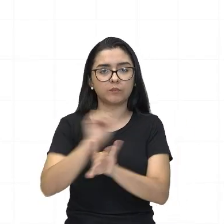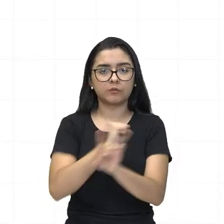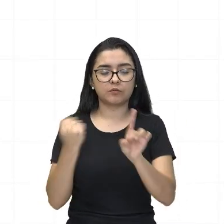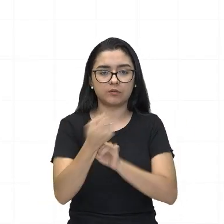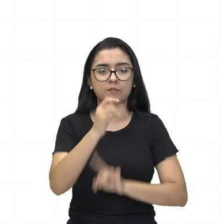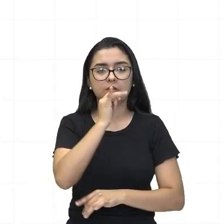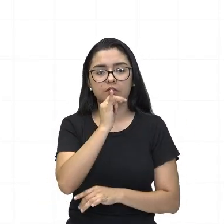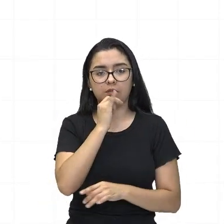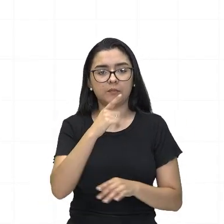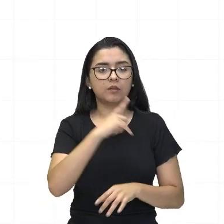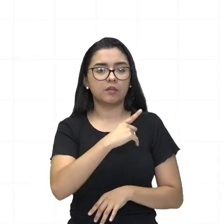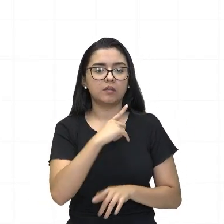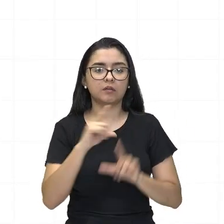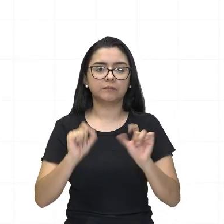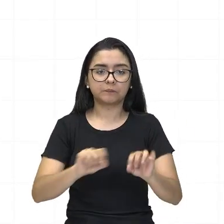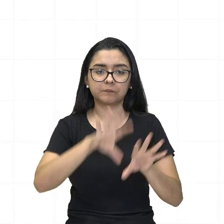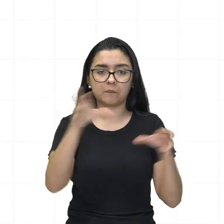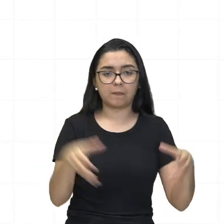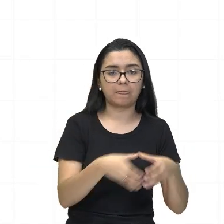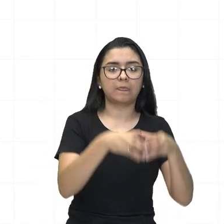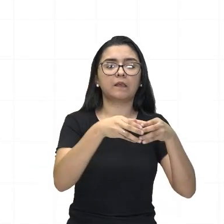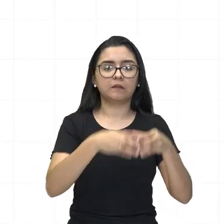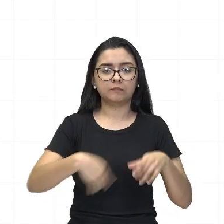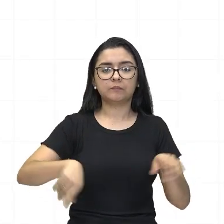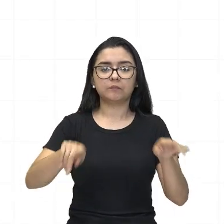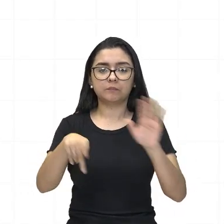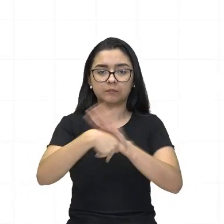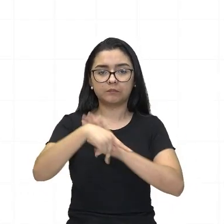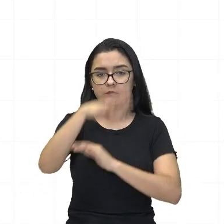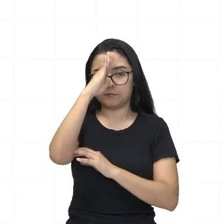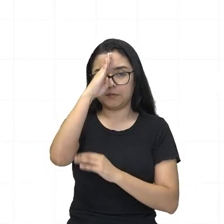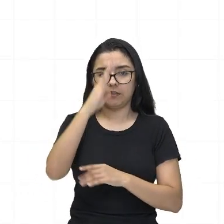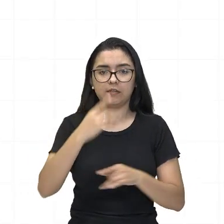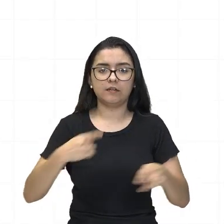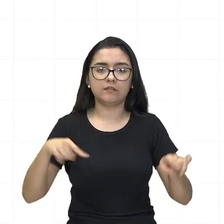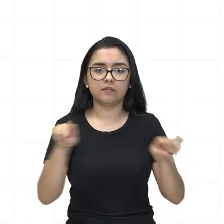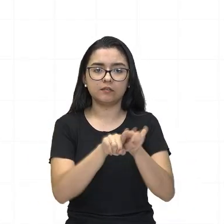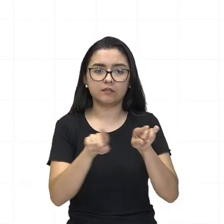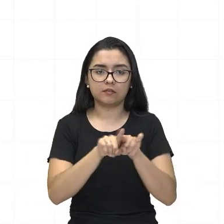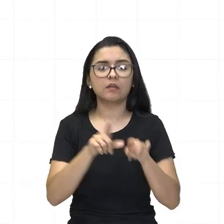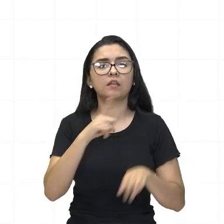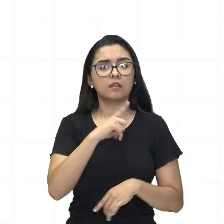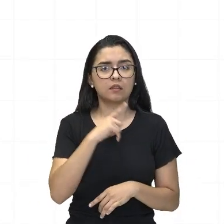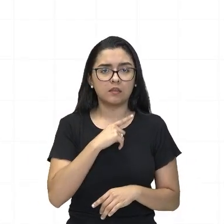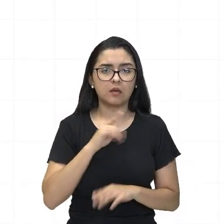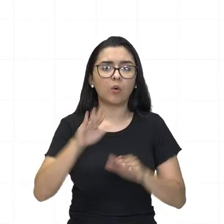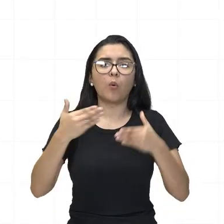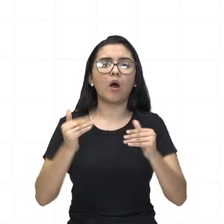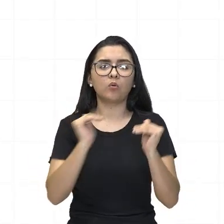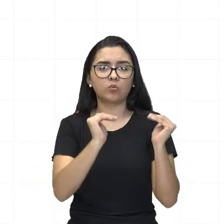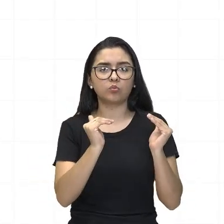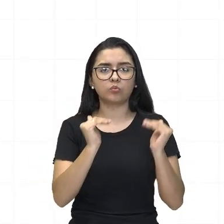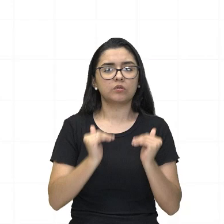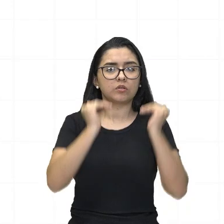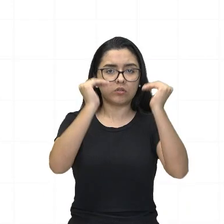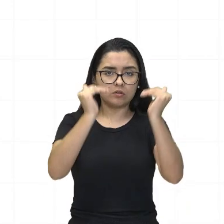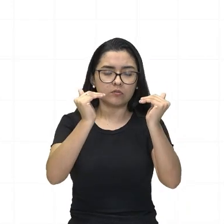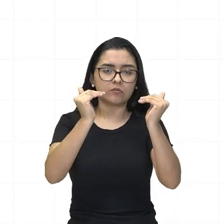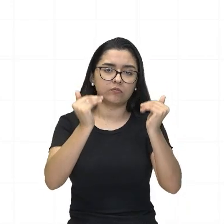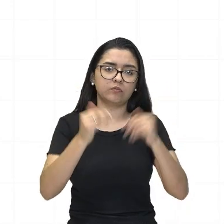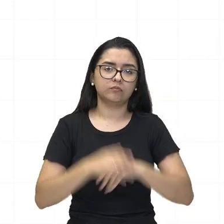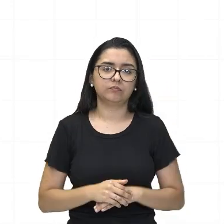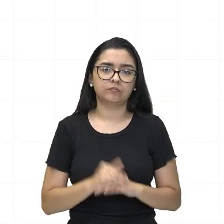aí como exemplo as divisas dos militares, que indica a patente na qual eles se colocam na corporação